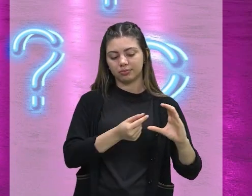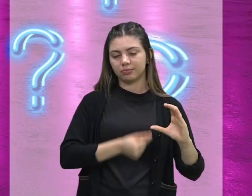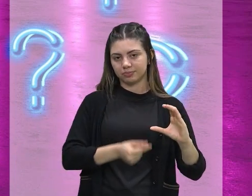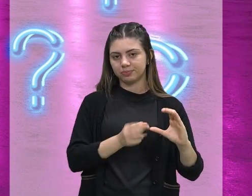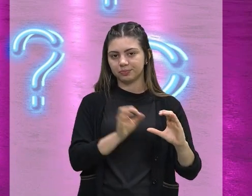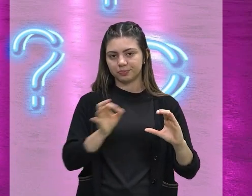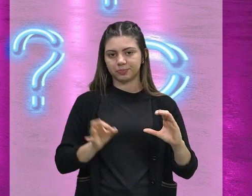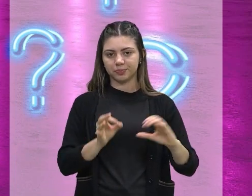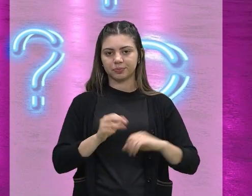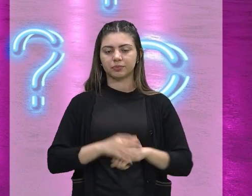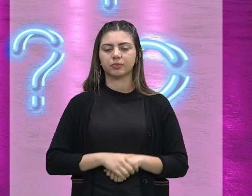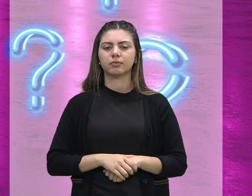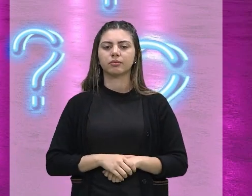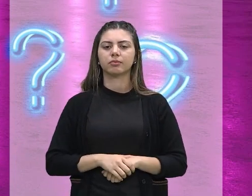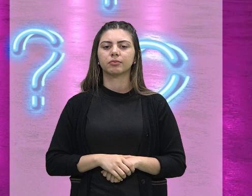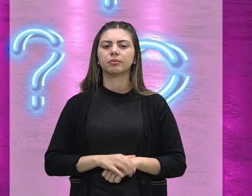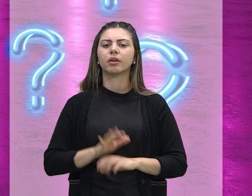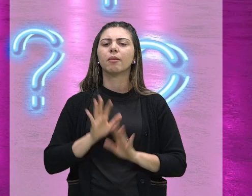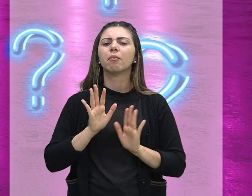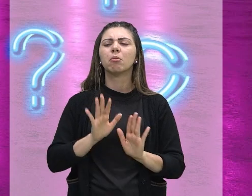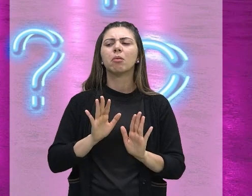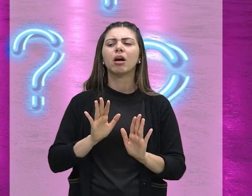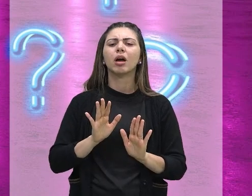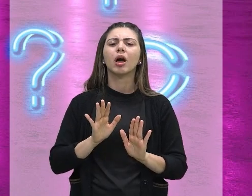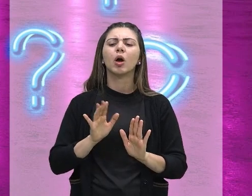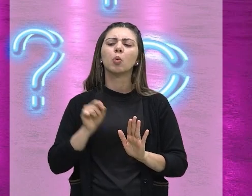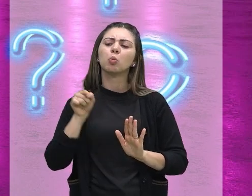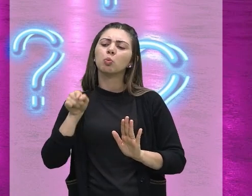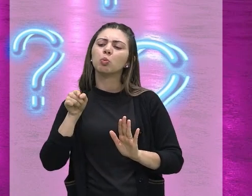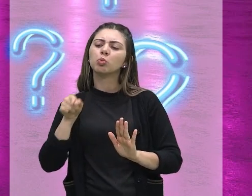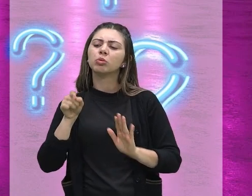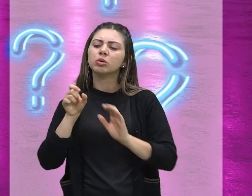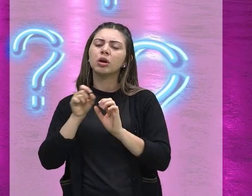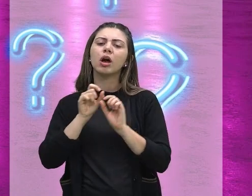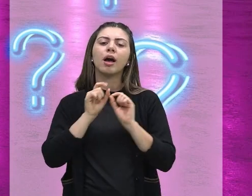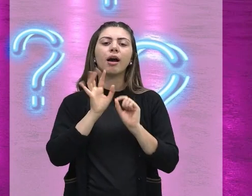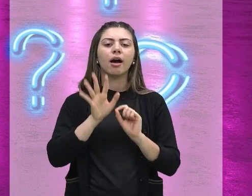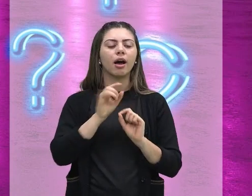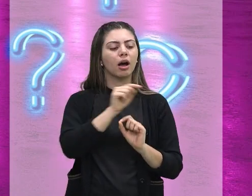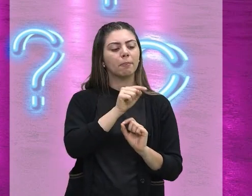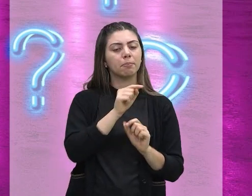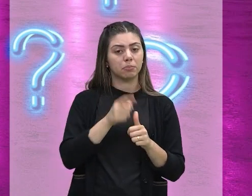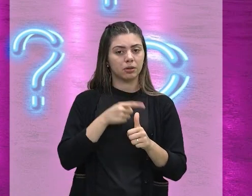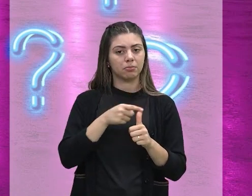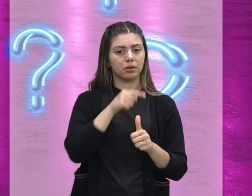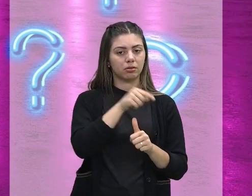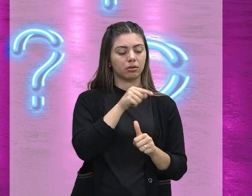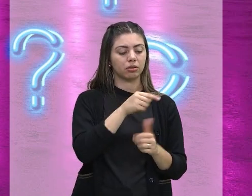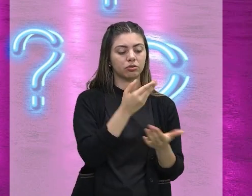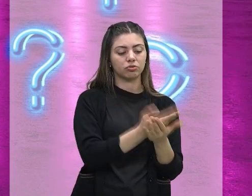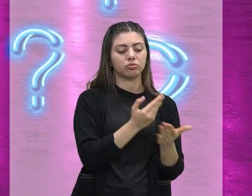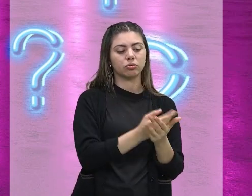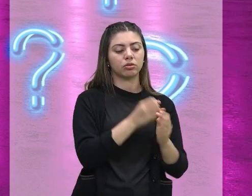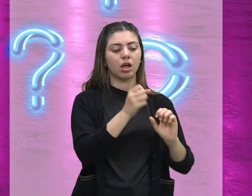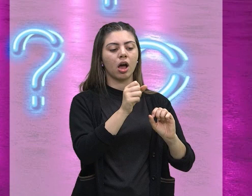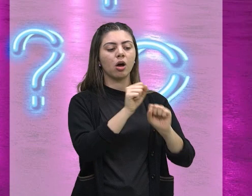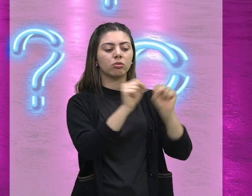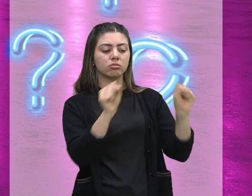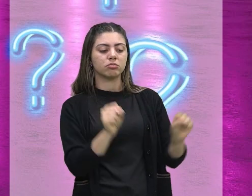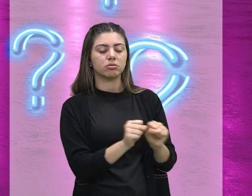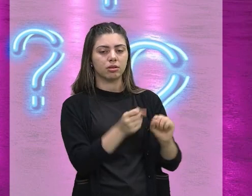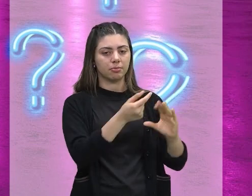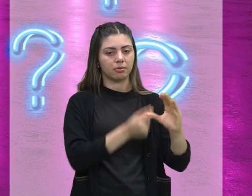capitalista. Mas o que é, então, o sistema capitalista, né? Vamos ver aqui, então, alguns princípios,